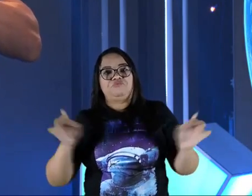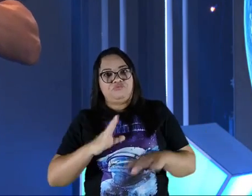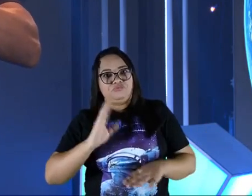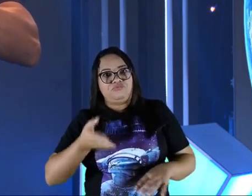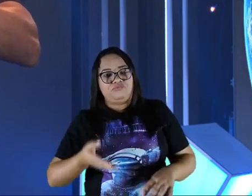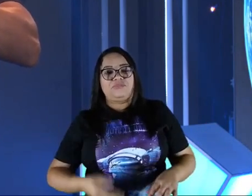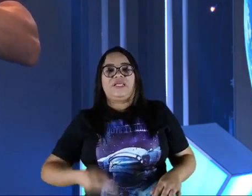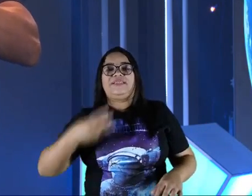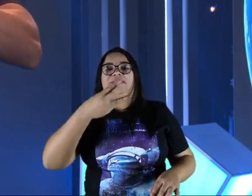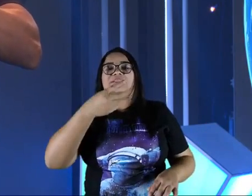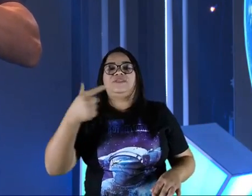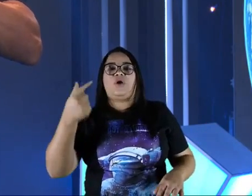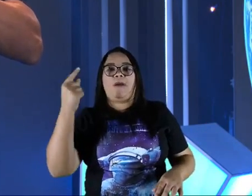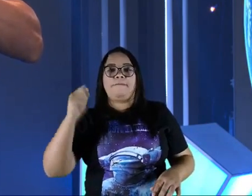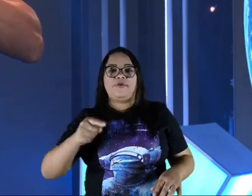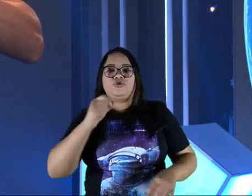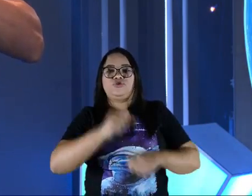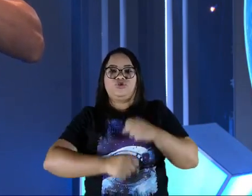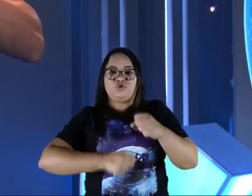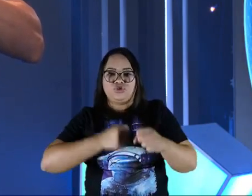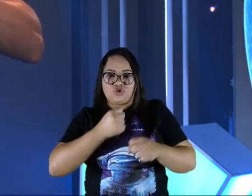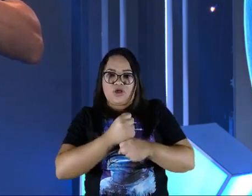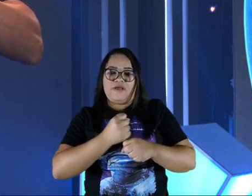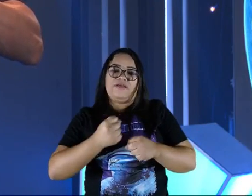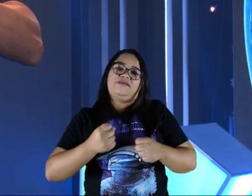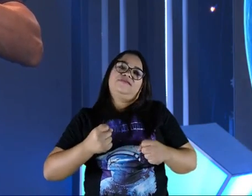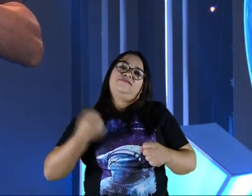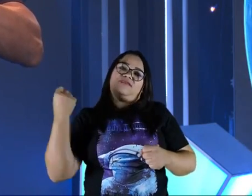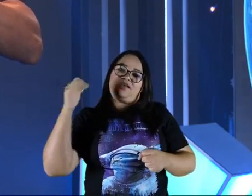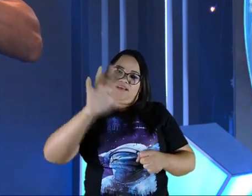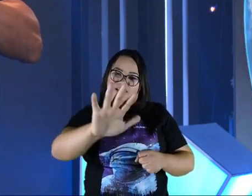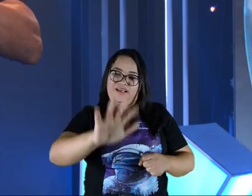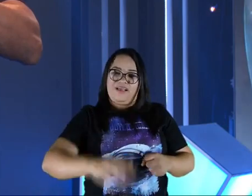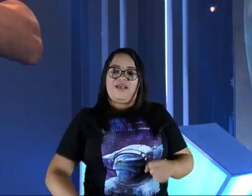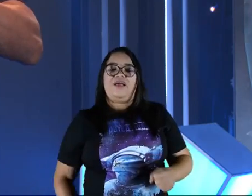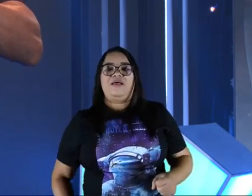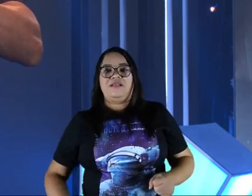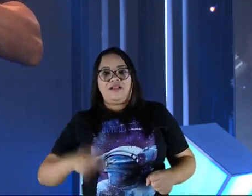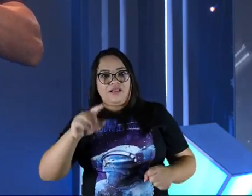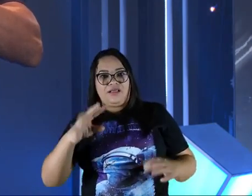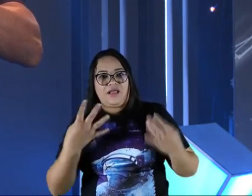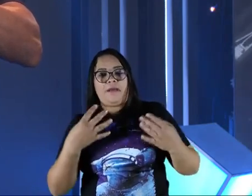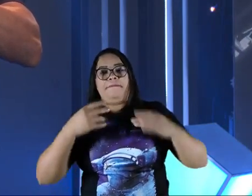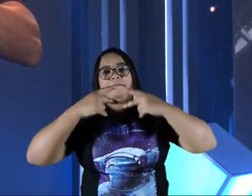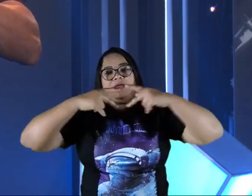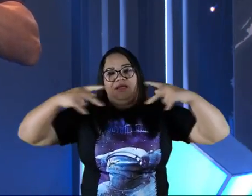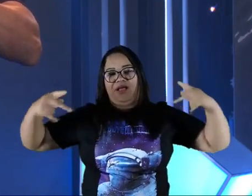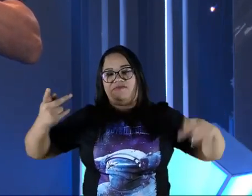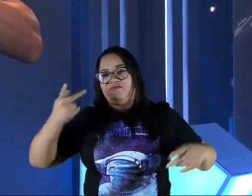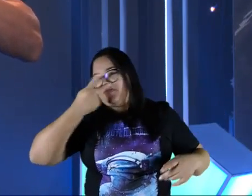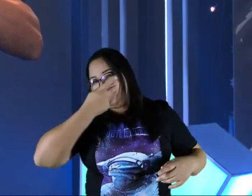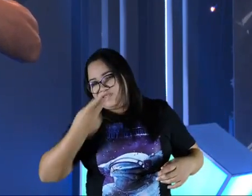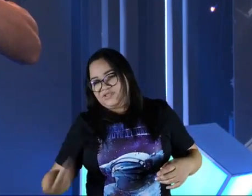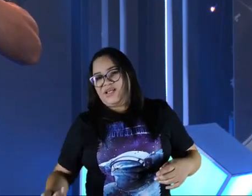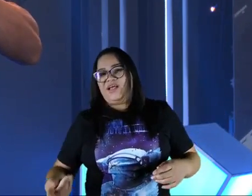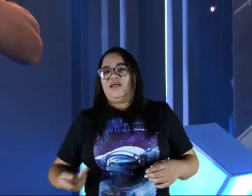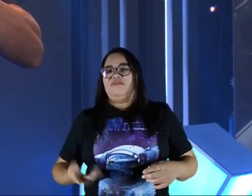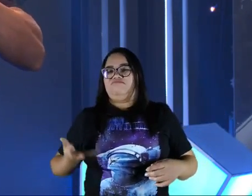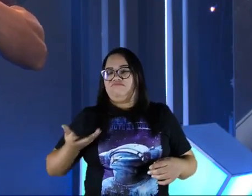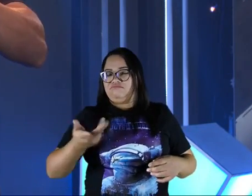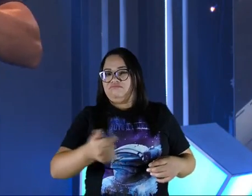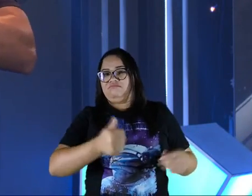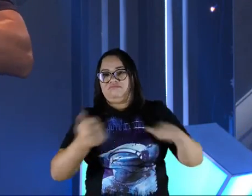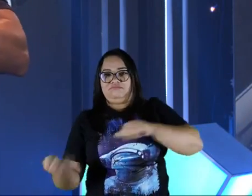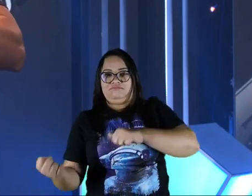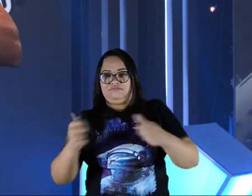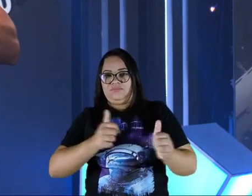encerradas. 32 mil jovens o ano que vem para fazer o quê? Caleb de mão cheia, se liga. Pregar, visitar, apelar, batizar e